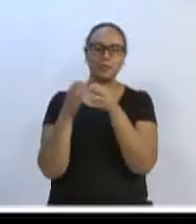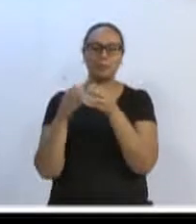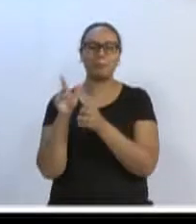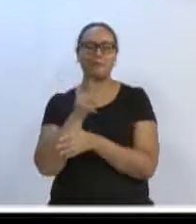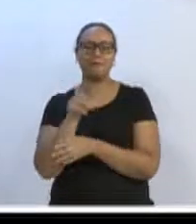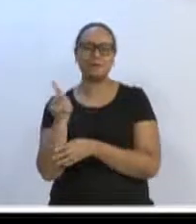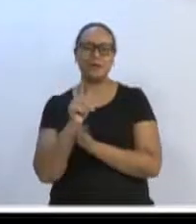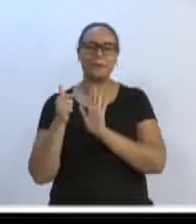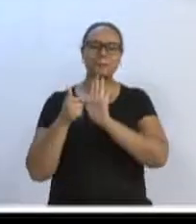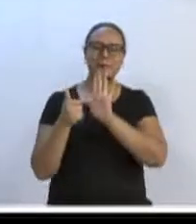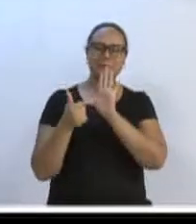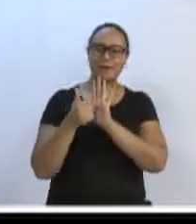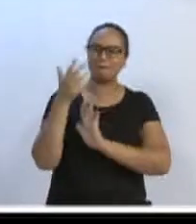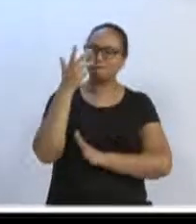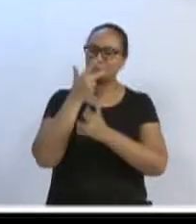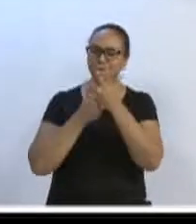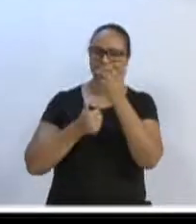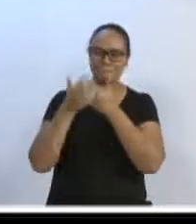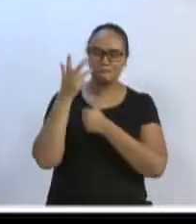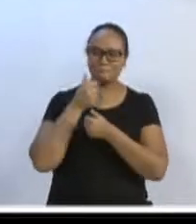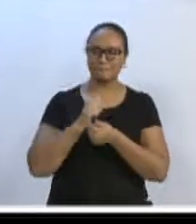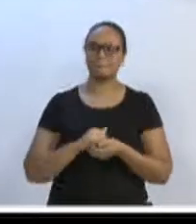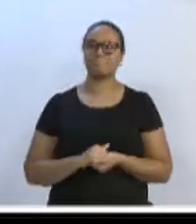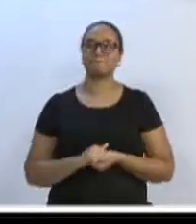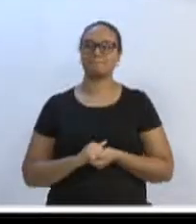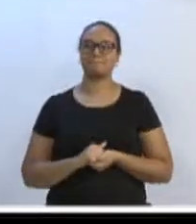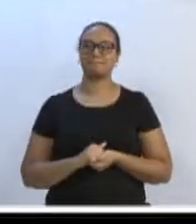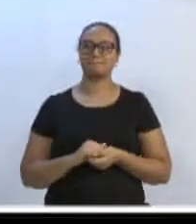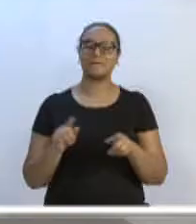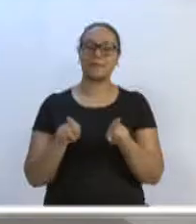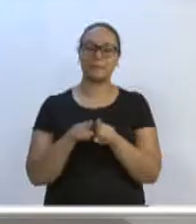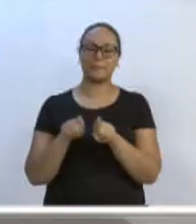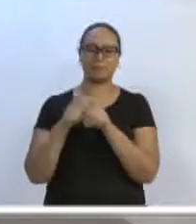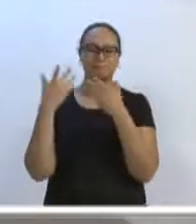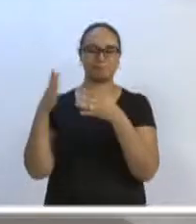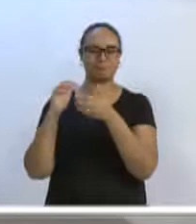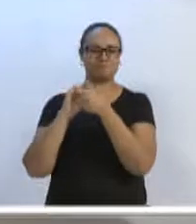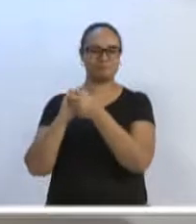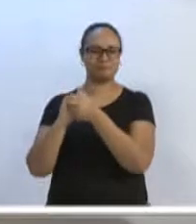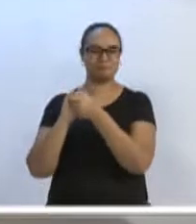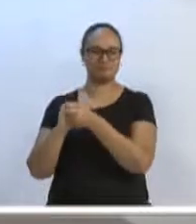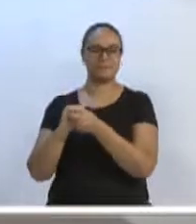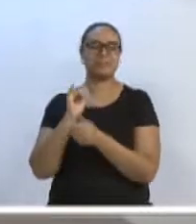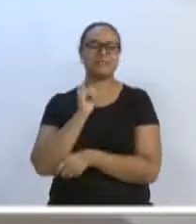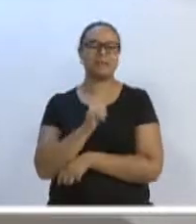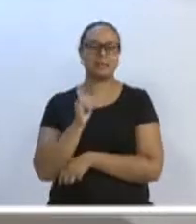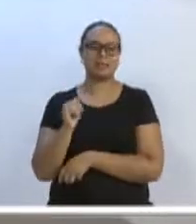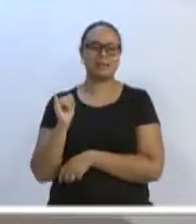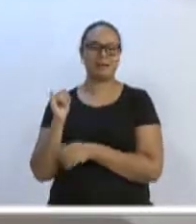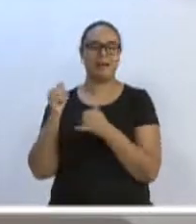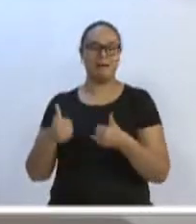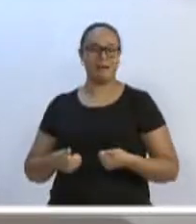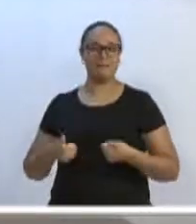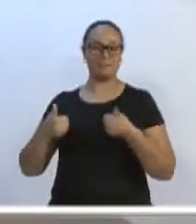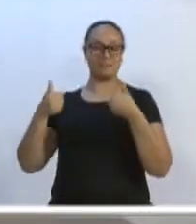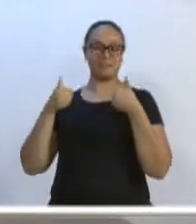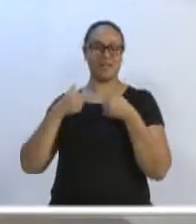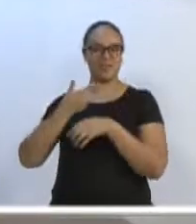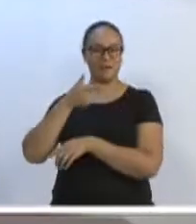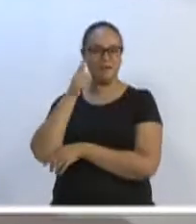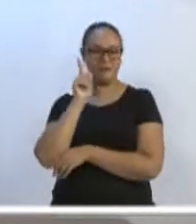sistemas complementar a cidade de indaial pelo seu aniversário ótim com certeza uma cidade que também